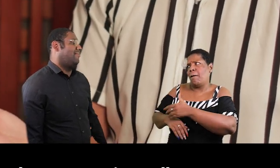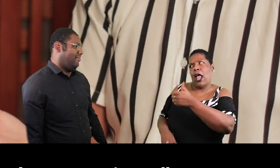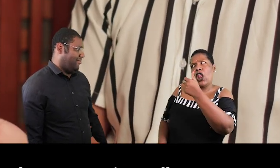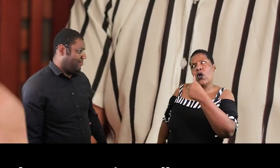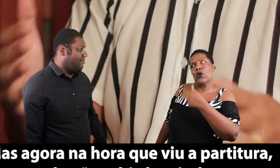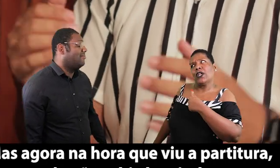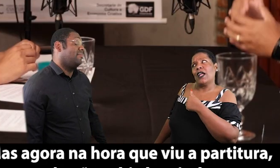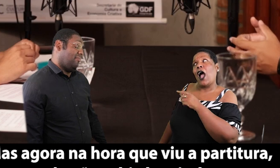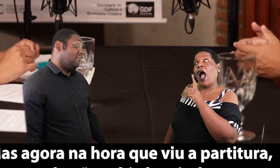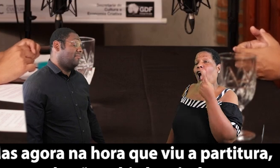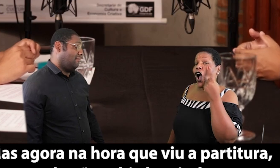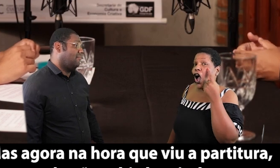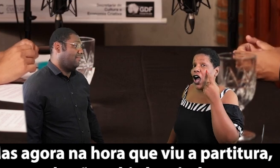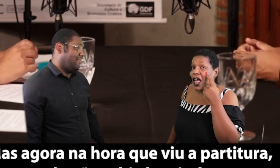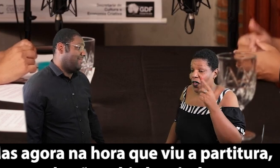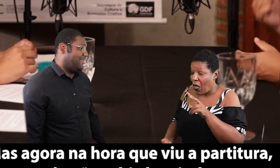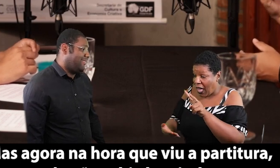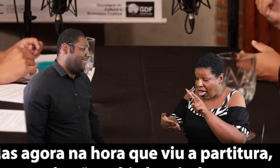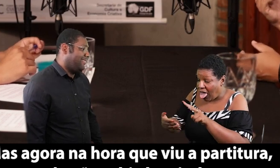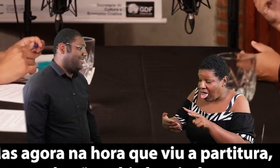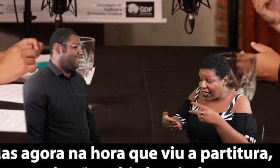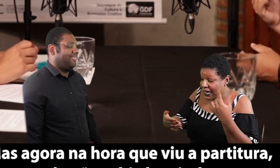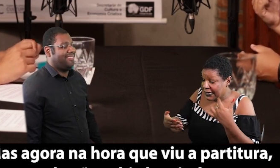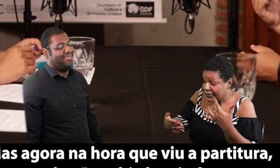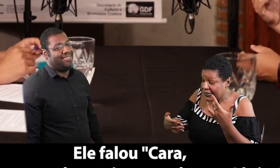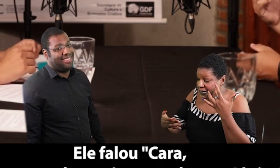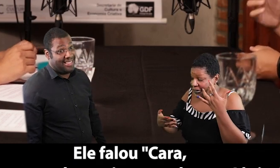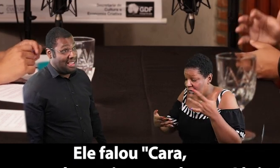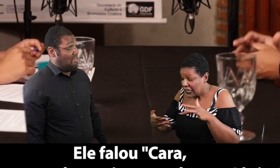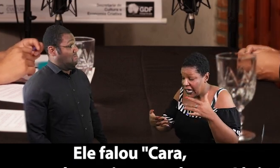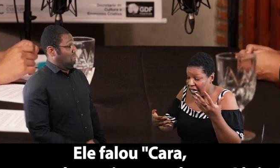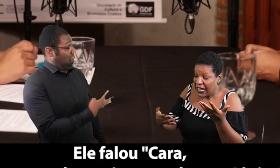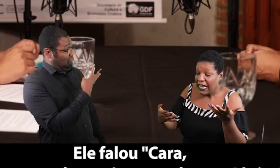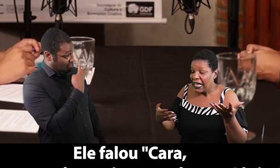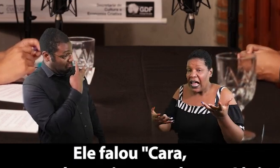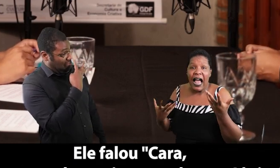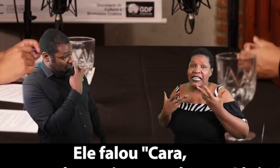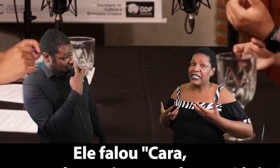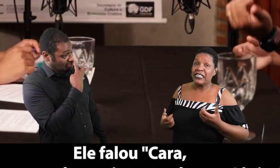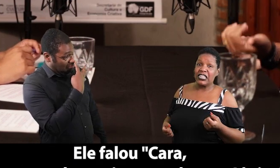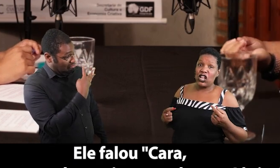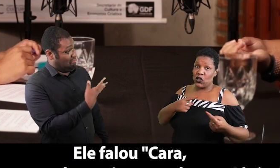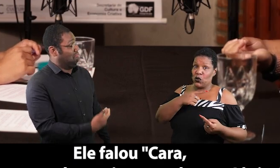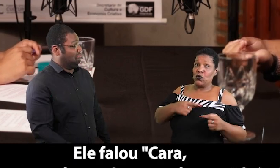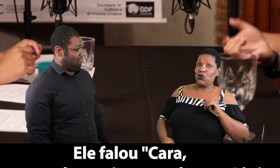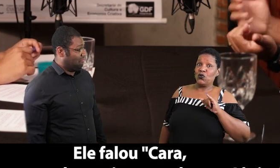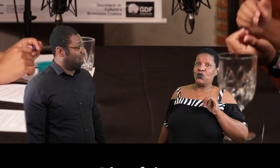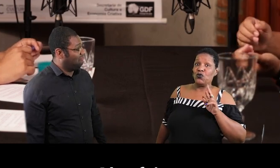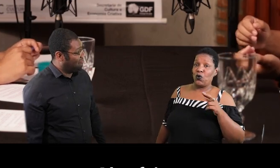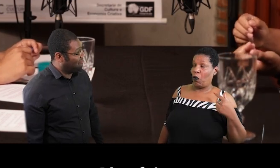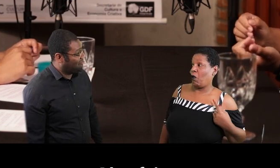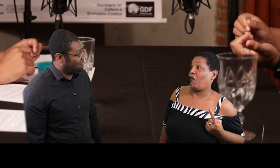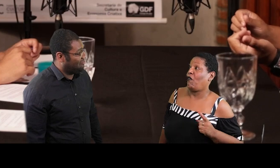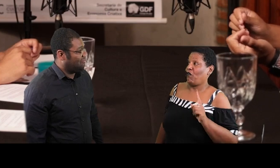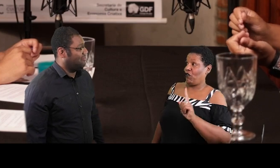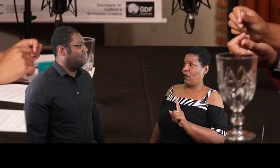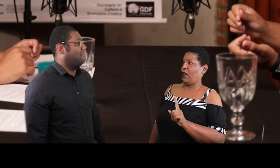que eu. Mas na hora que viu a partitura, ele não sabia ler ainda. Caramba. Aí falou, cara, não vou poder aceitar, mas bota o Júnior. Aí eu